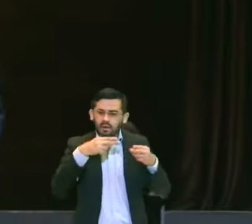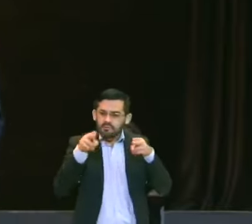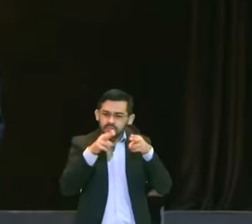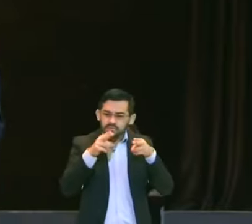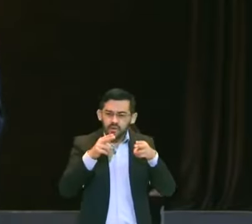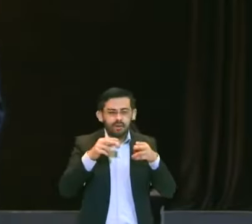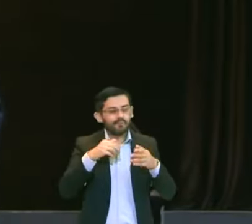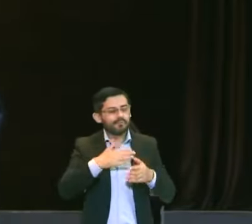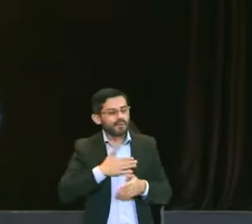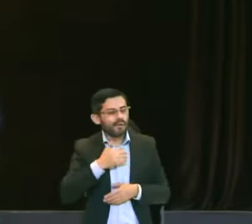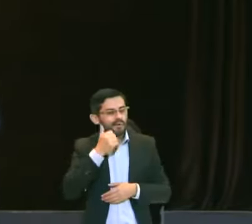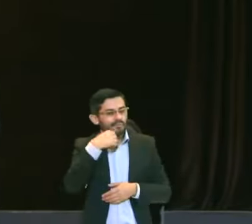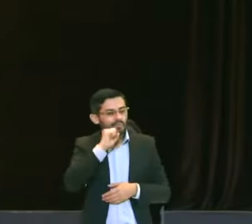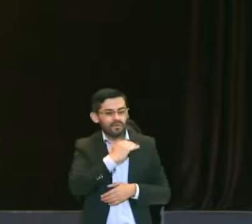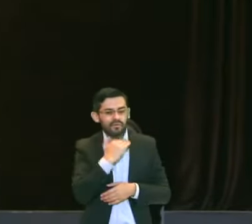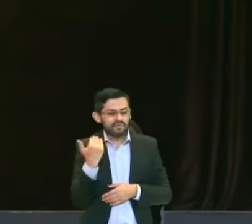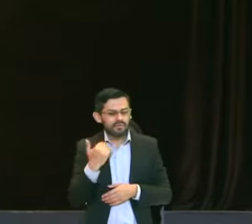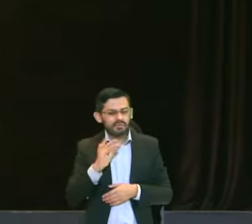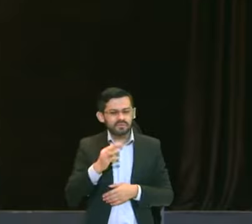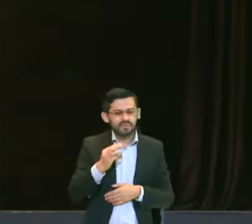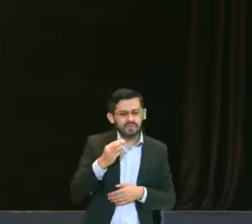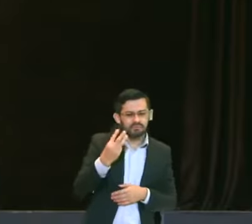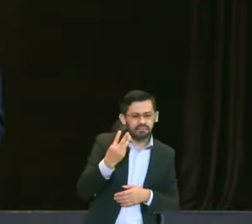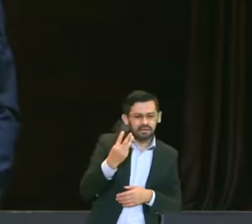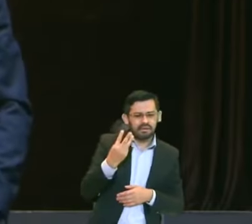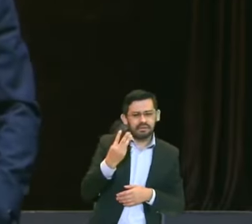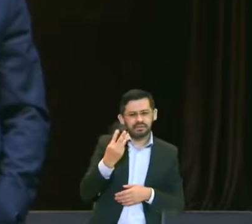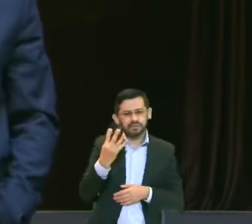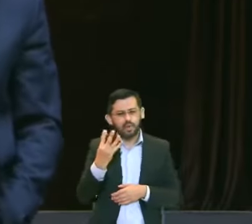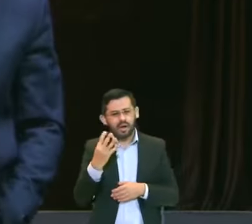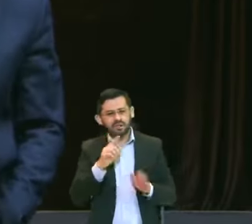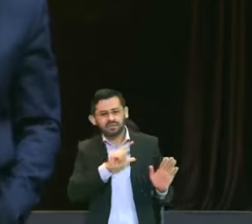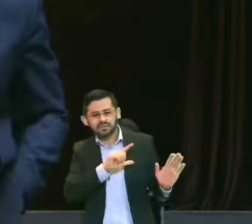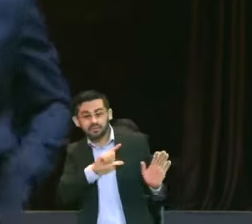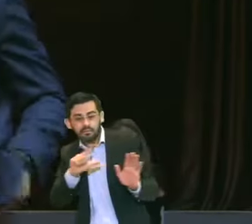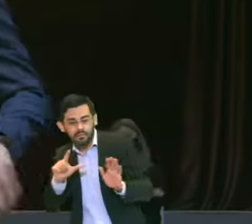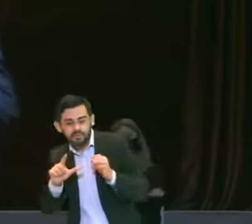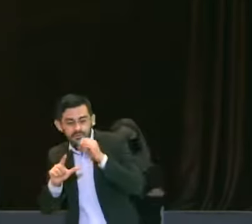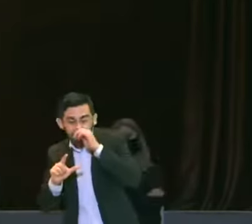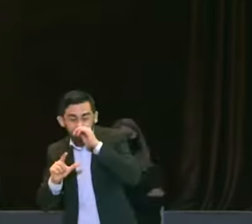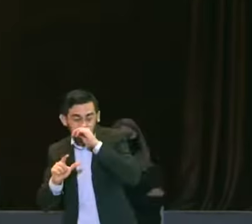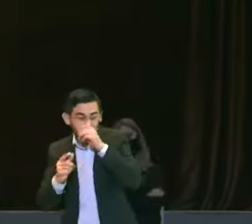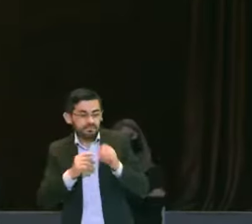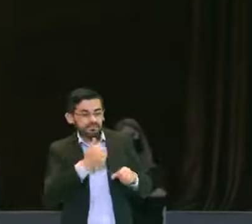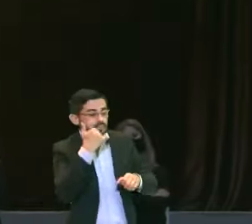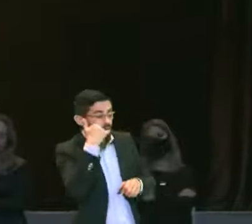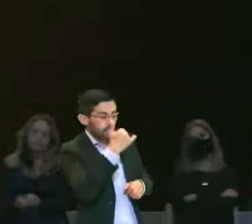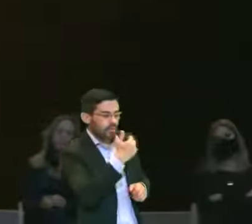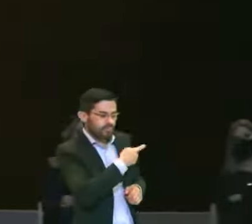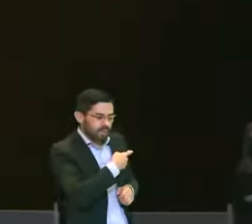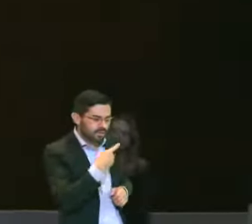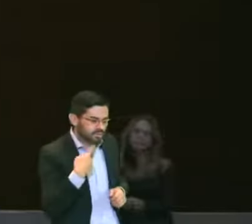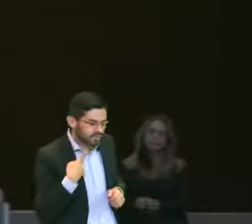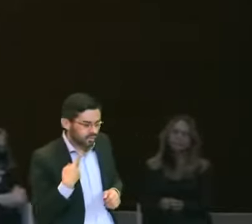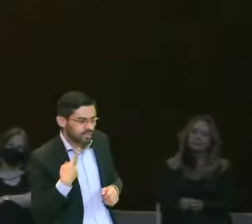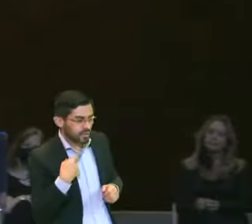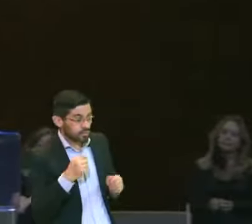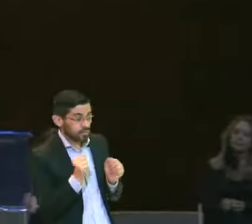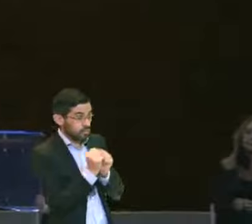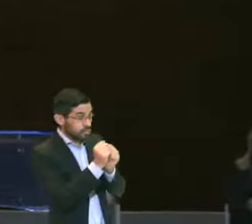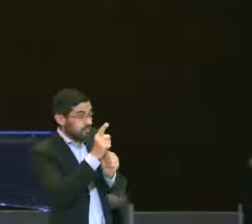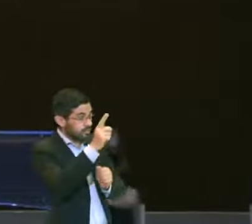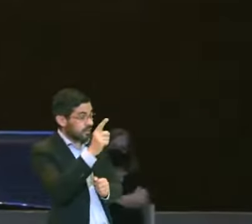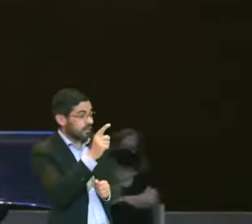umas semanas, acho que 3 ou 4. Esse moço me liga, pastor, quero te levar no Rio de Janeiro. Você está meio chateado?